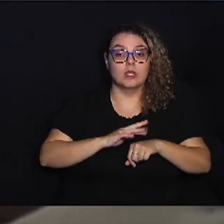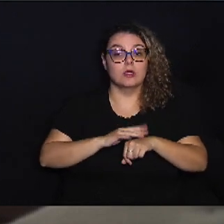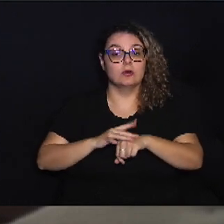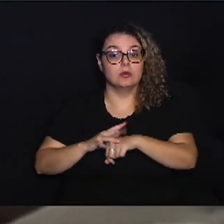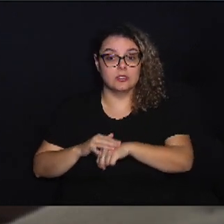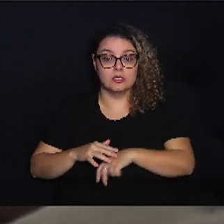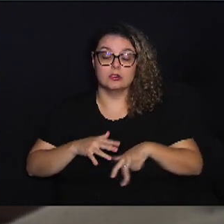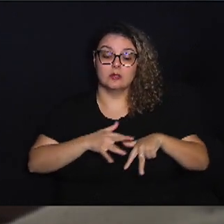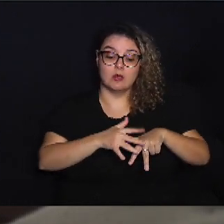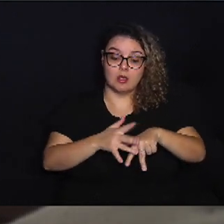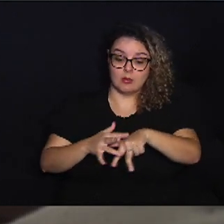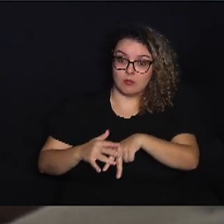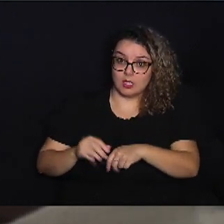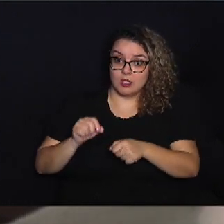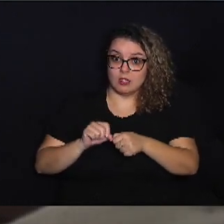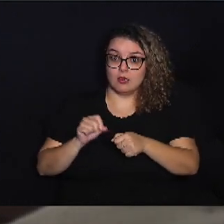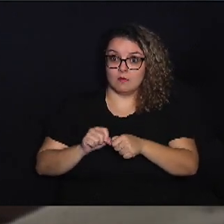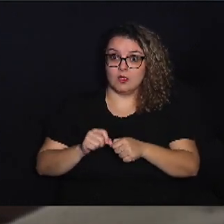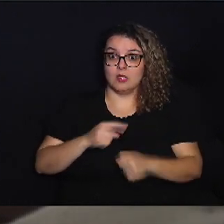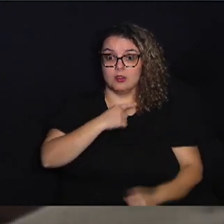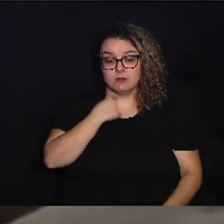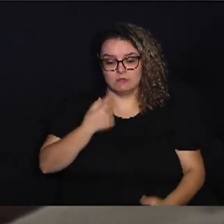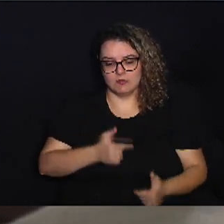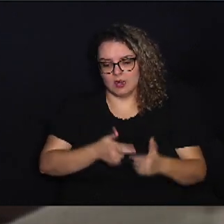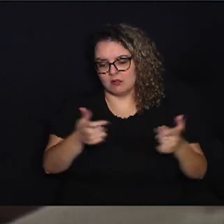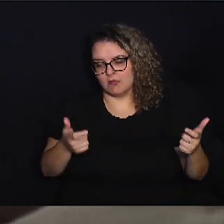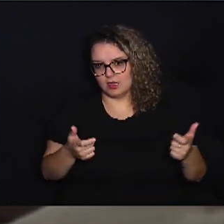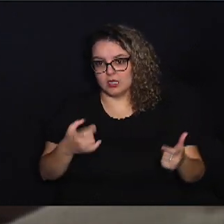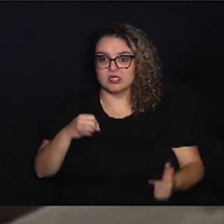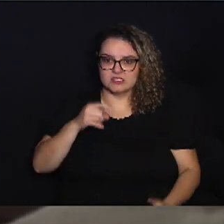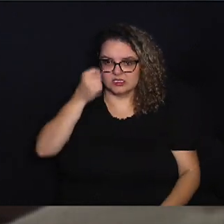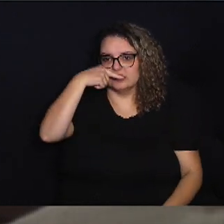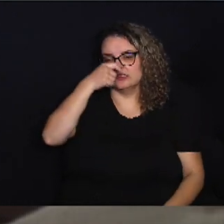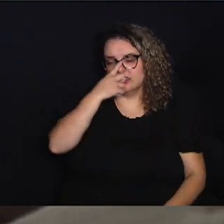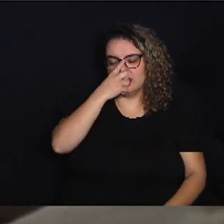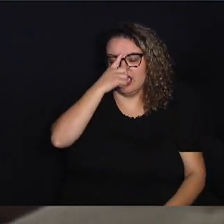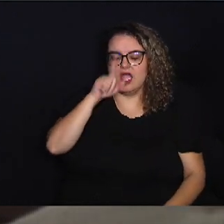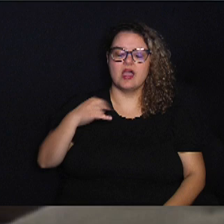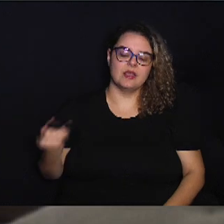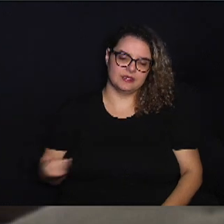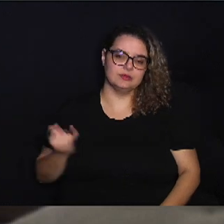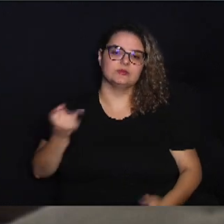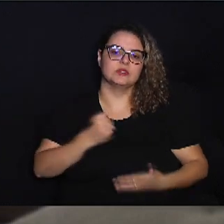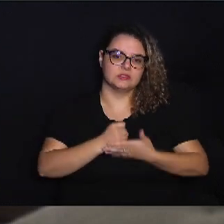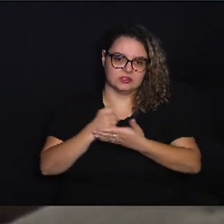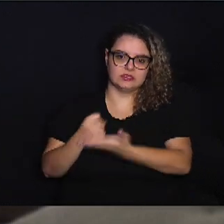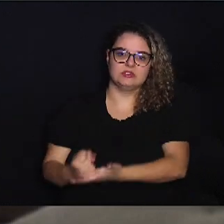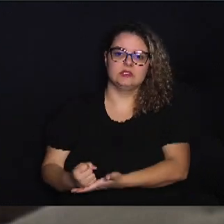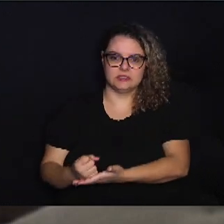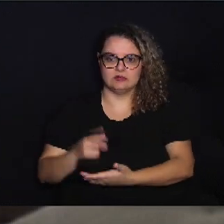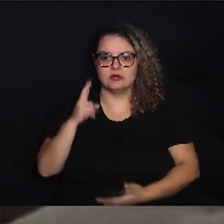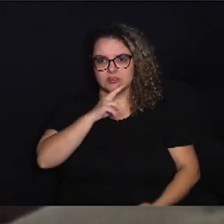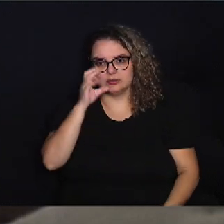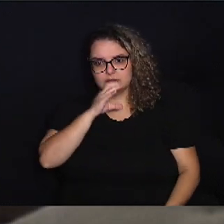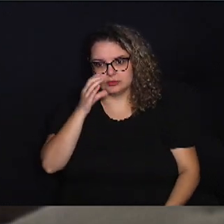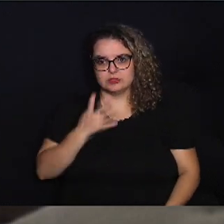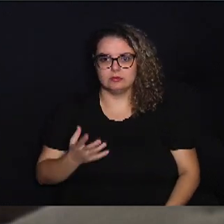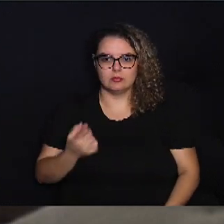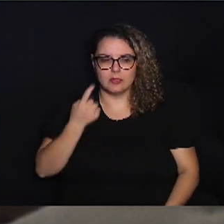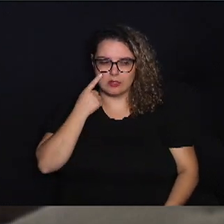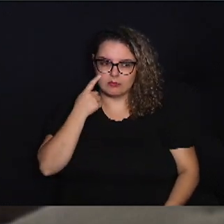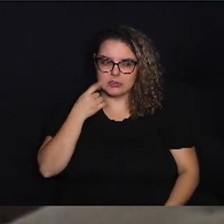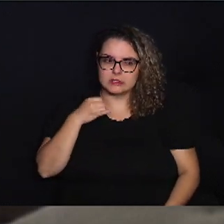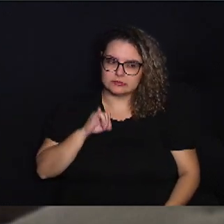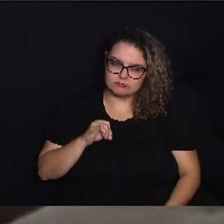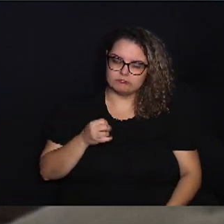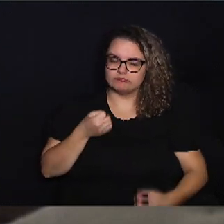o paciente faça um segmento a longo prazo, se ele ficar gripadinho, é interessante nos levar para a gente ver se está tudo bem, porque algumas